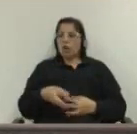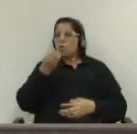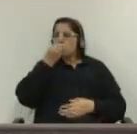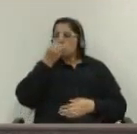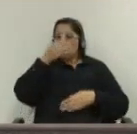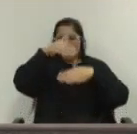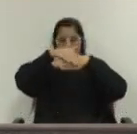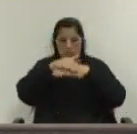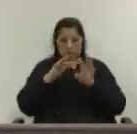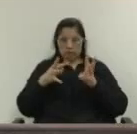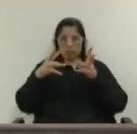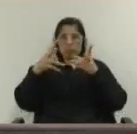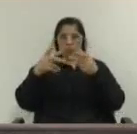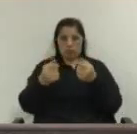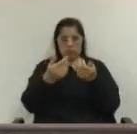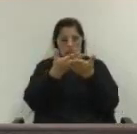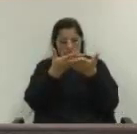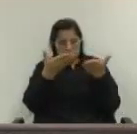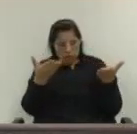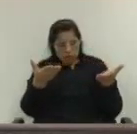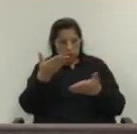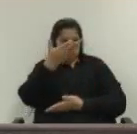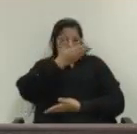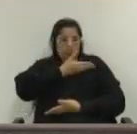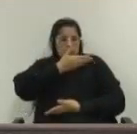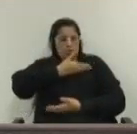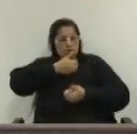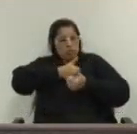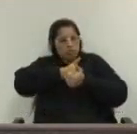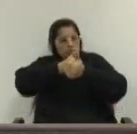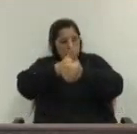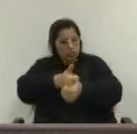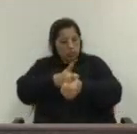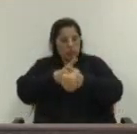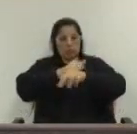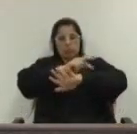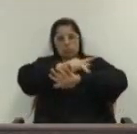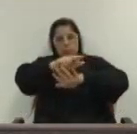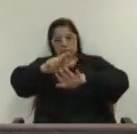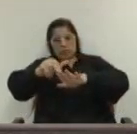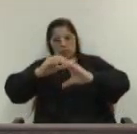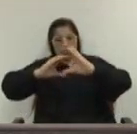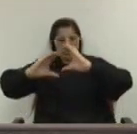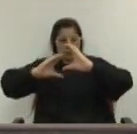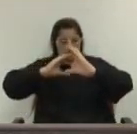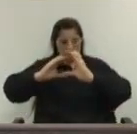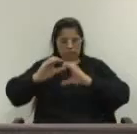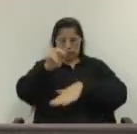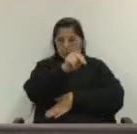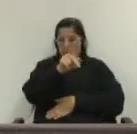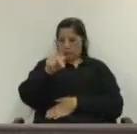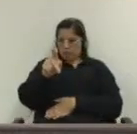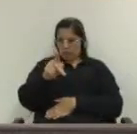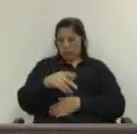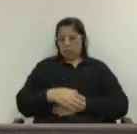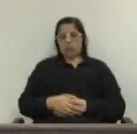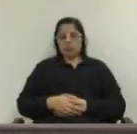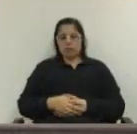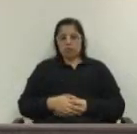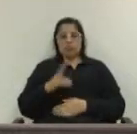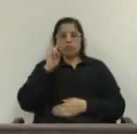todos, boa noite aos nossos pares, a todos que nos acompanham pelos mais diversos meios de comunicação e plateia presente. Senhor presidente, visto